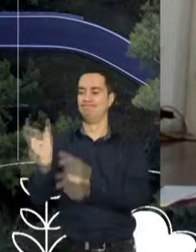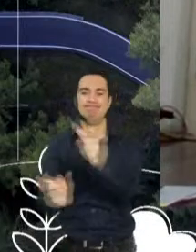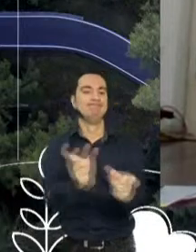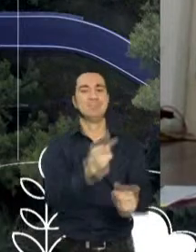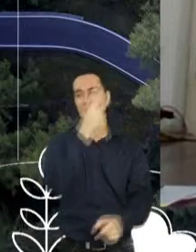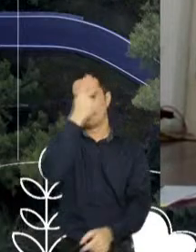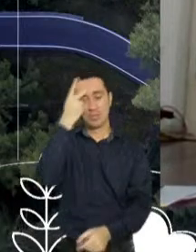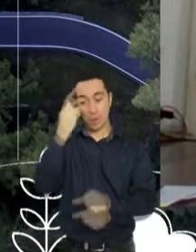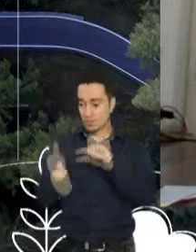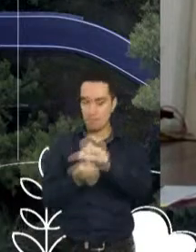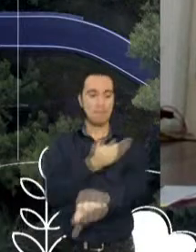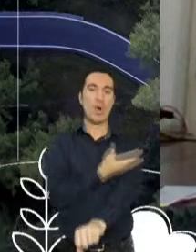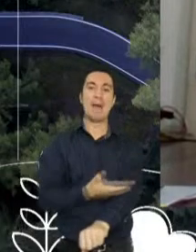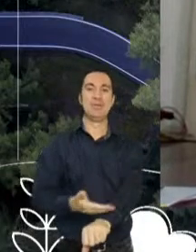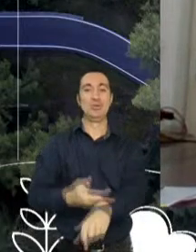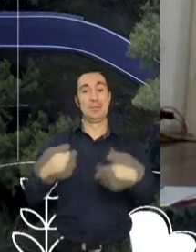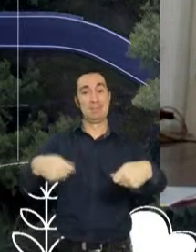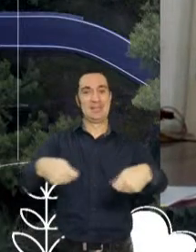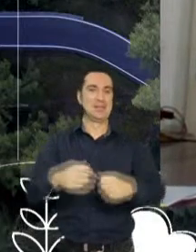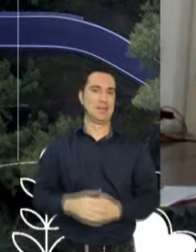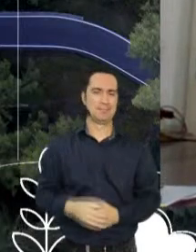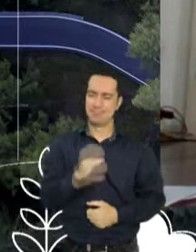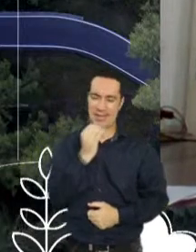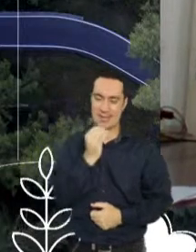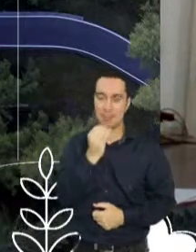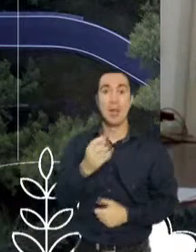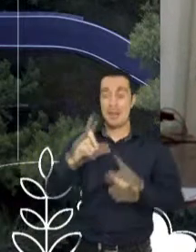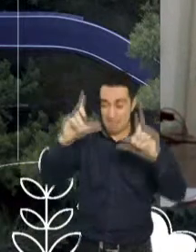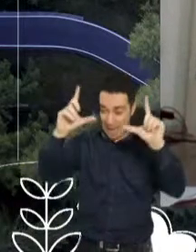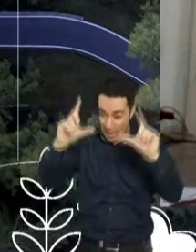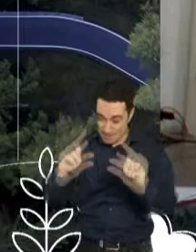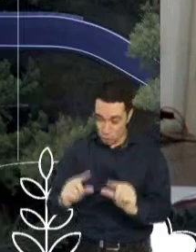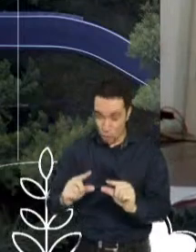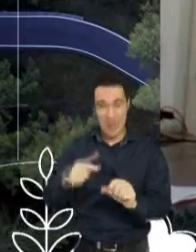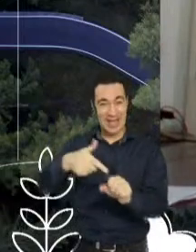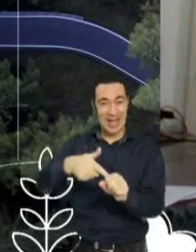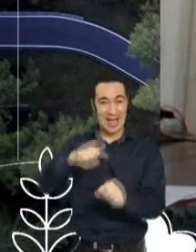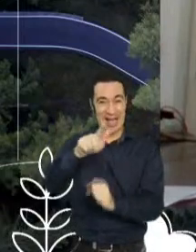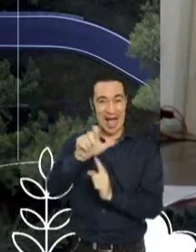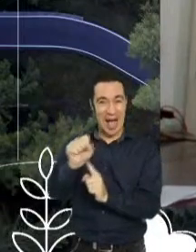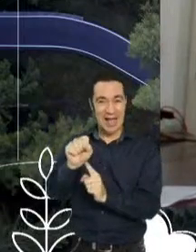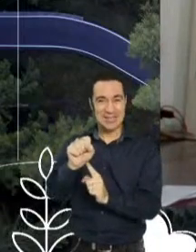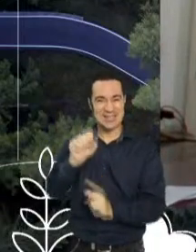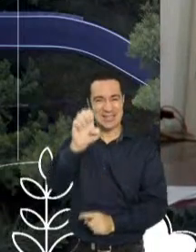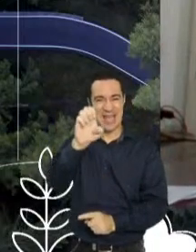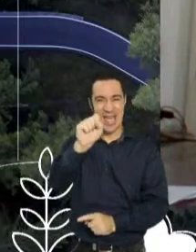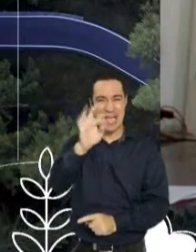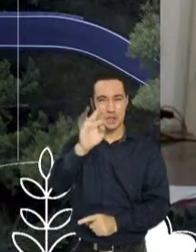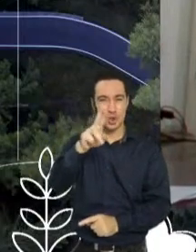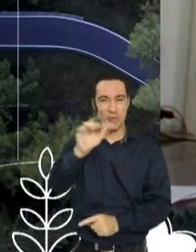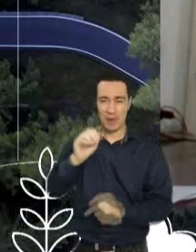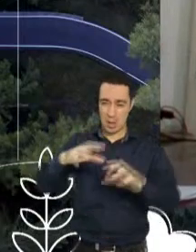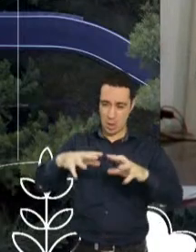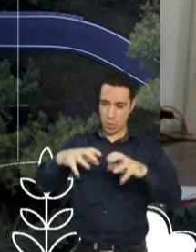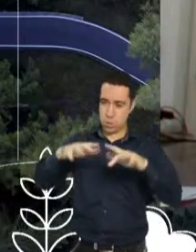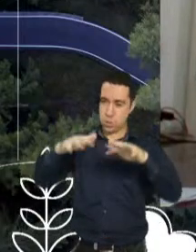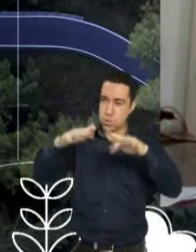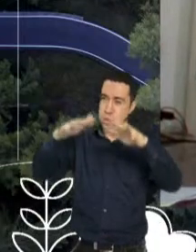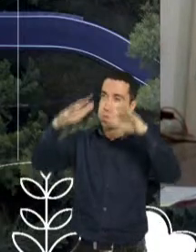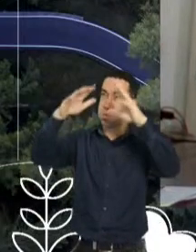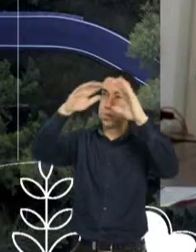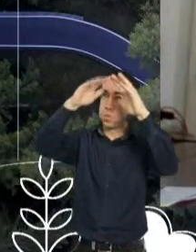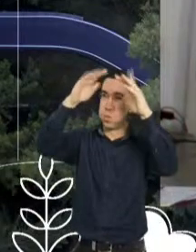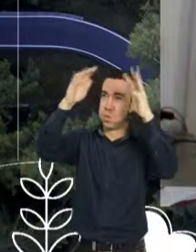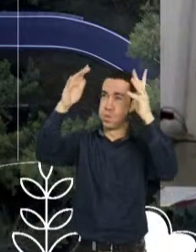Então, uma boa ideia é que na hora que você reduz os gases de efeito estufa, que são aqueles que ficam lá em cima aquecendo o